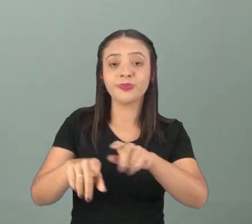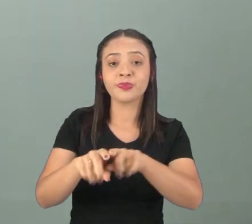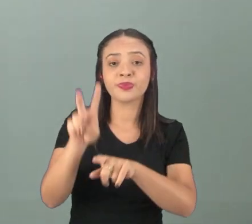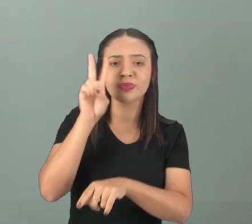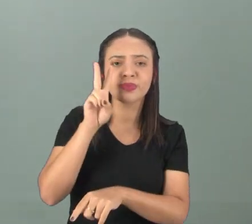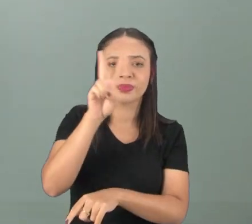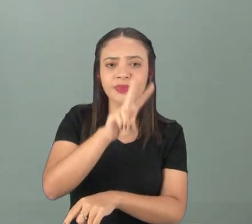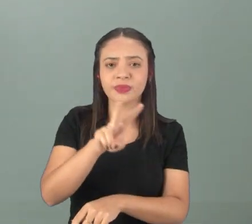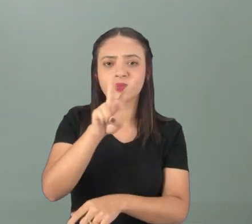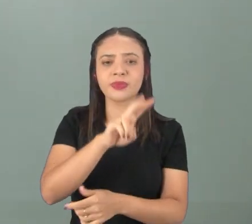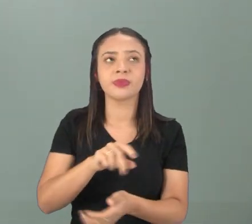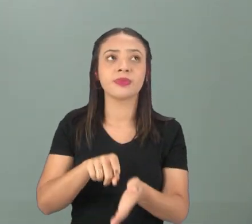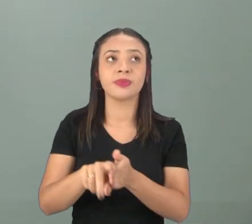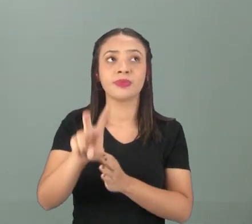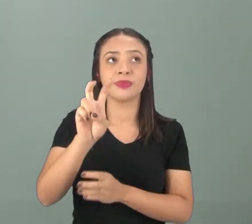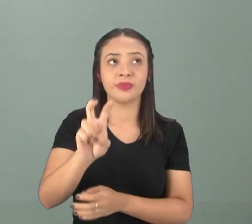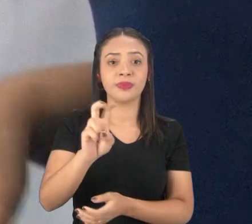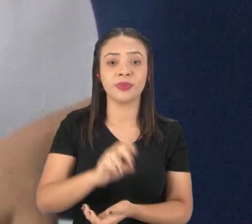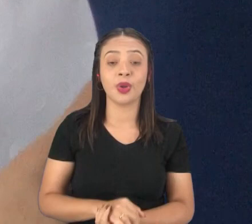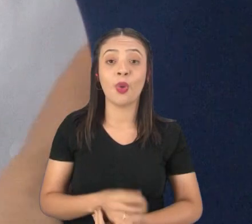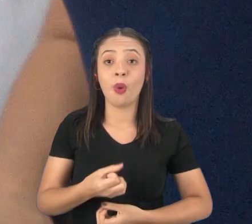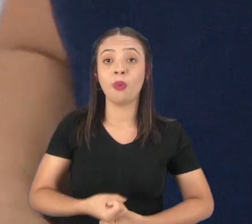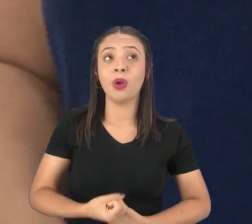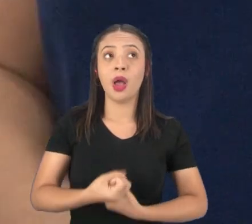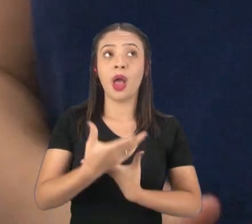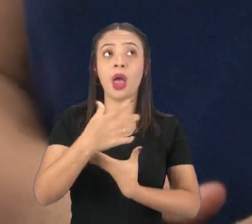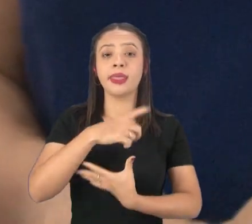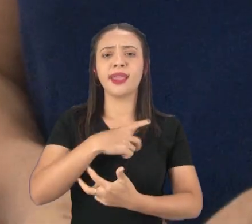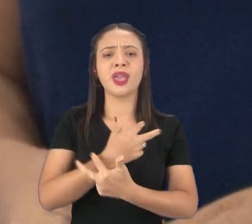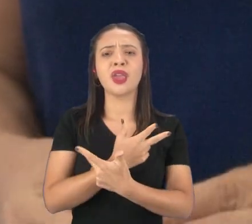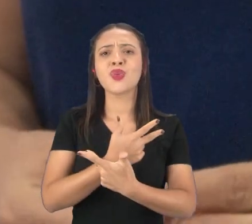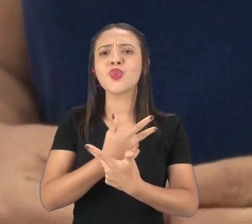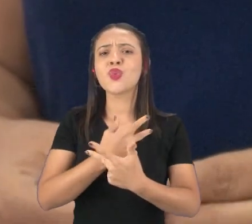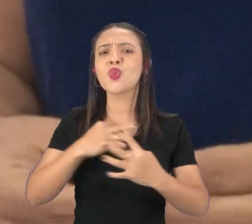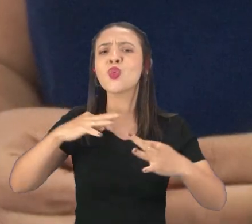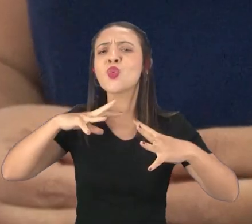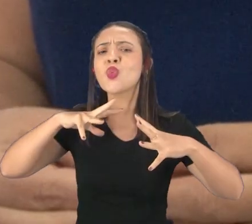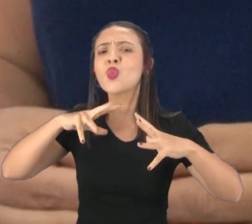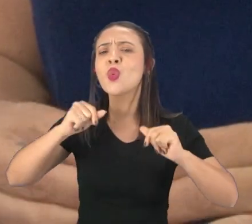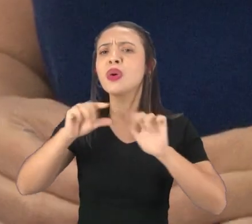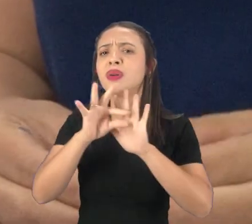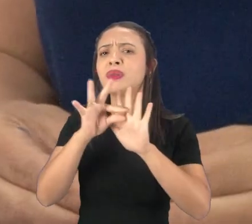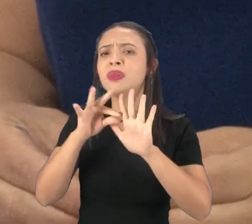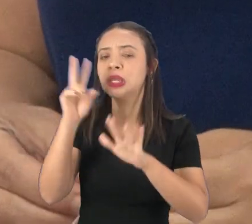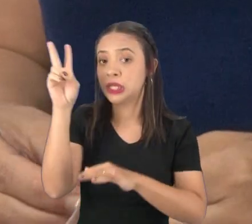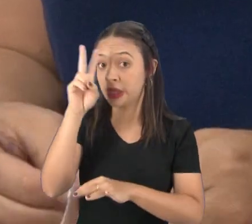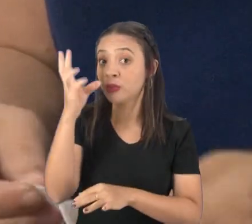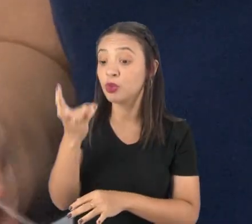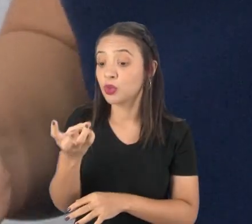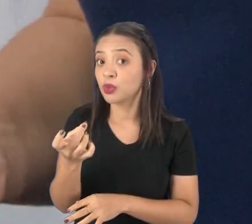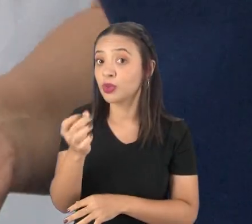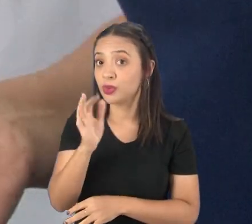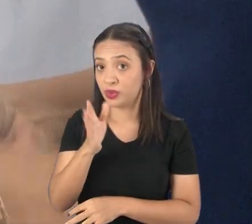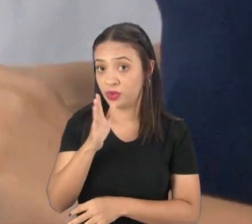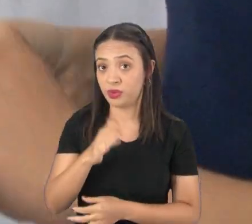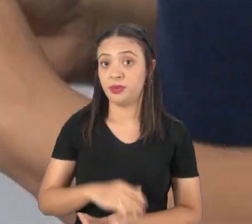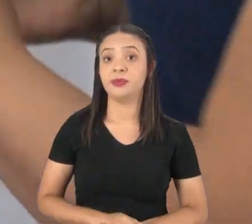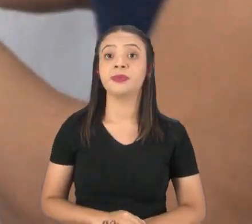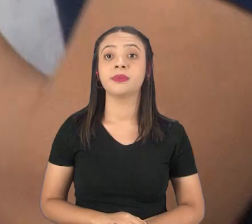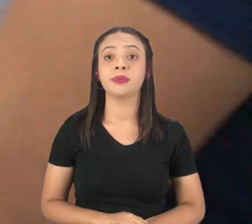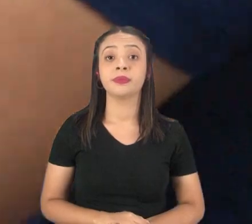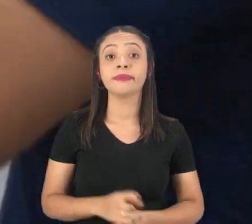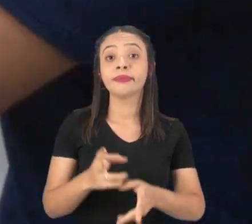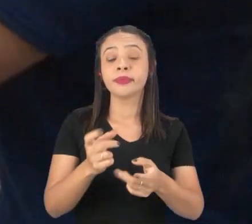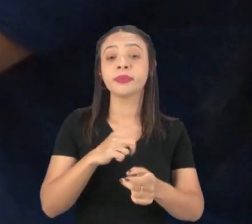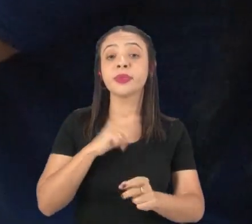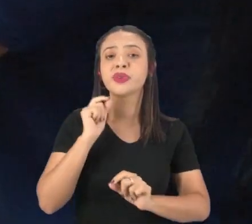visão. Questão 5, ó. O poema é composto de quantos versos? Lembra, a gente contou os versos? Nós vimos